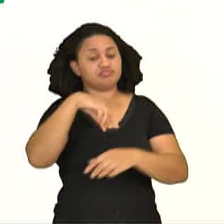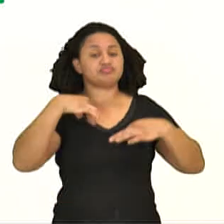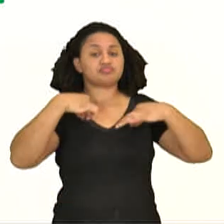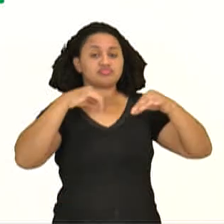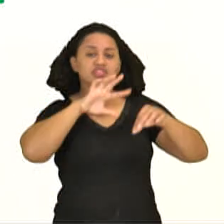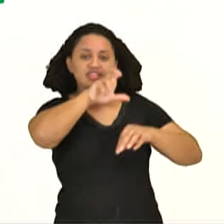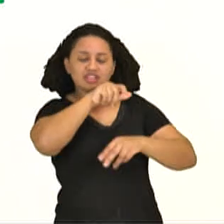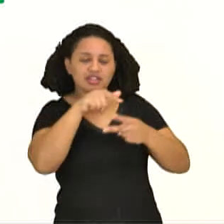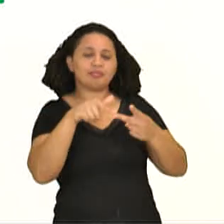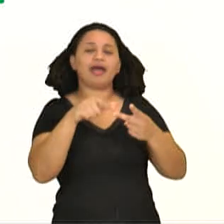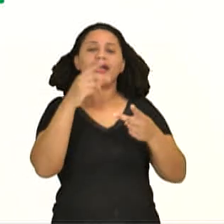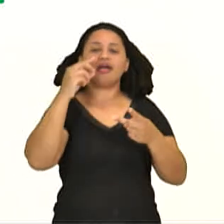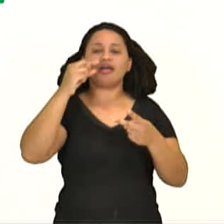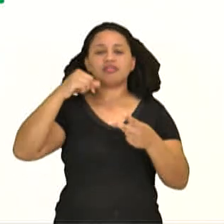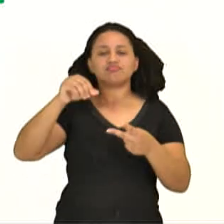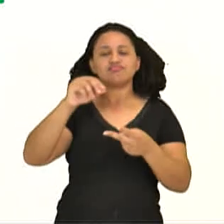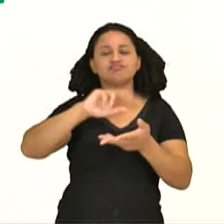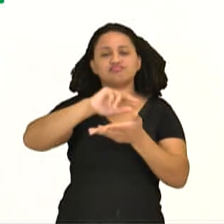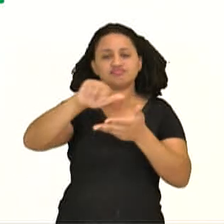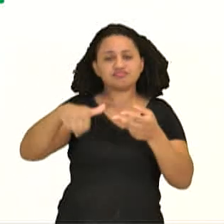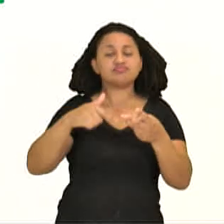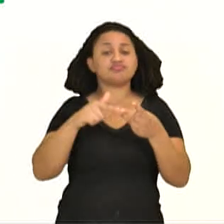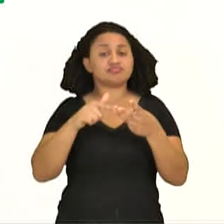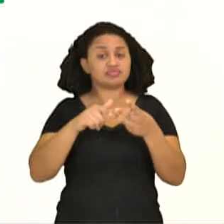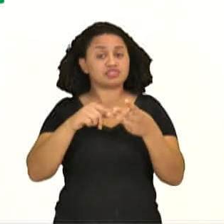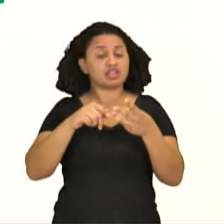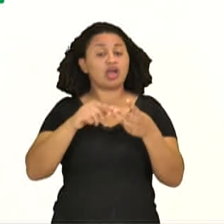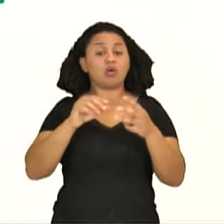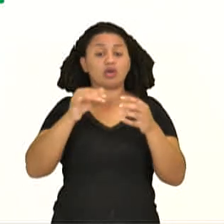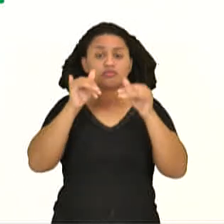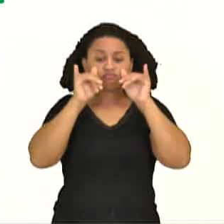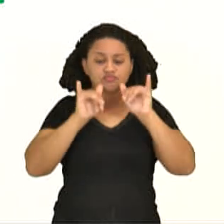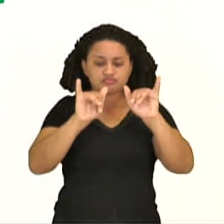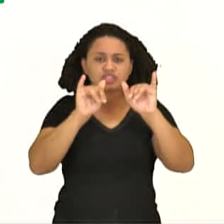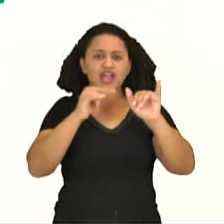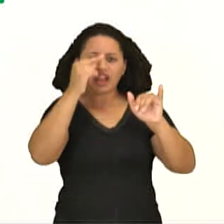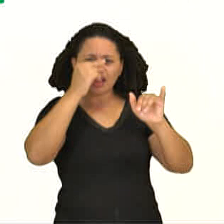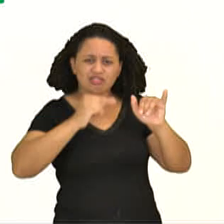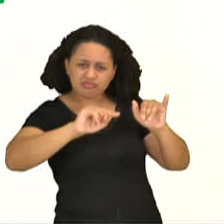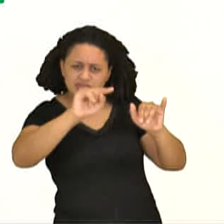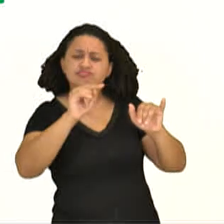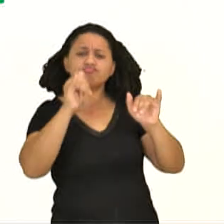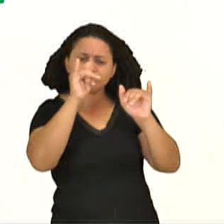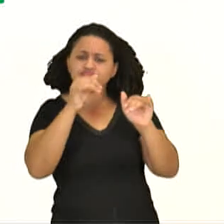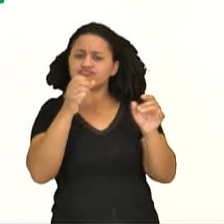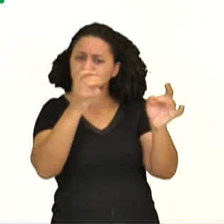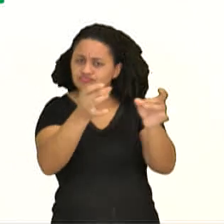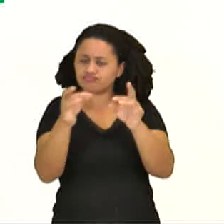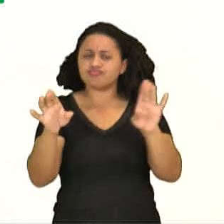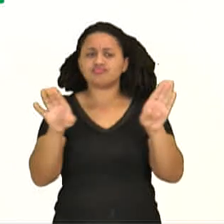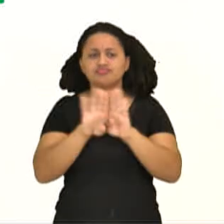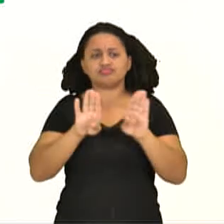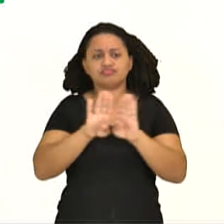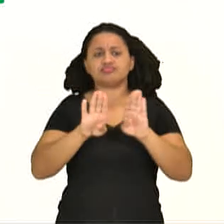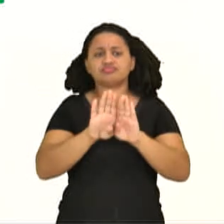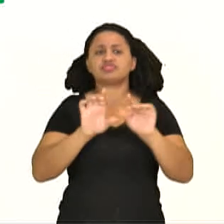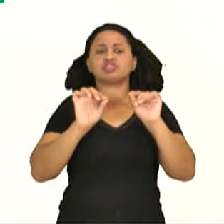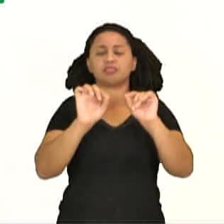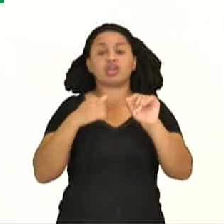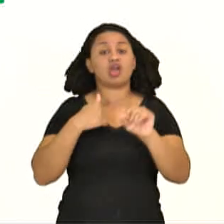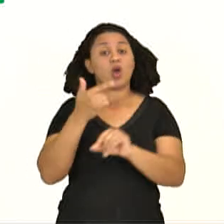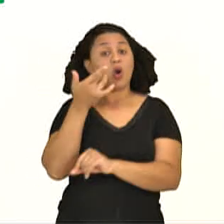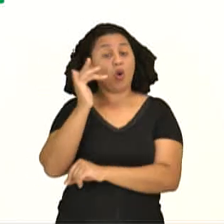animais, temperos, marfim, chifre de elefante, minerais preciosos, ouro, cativos,